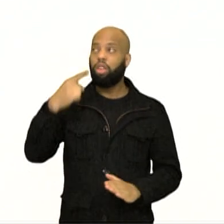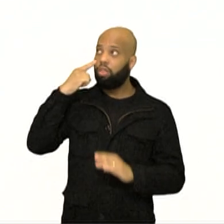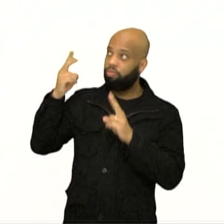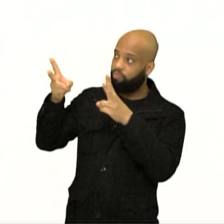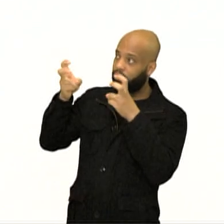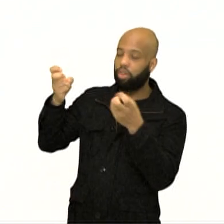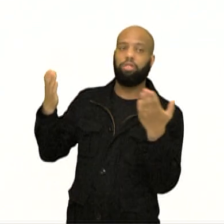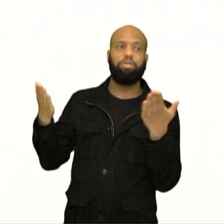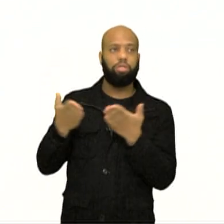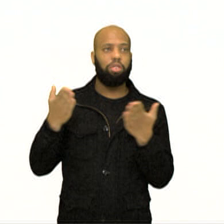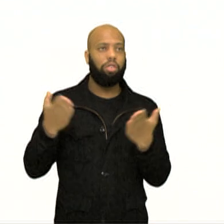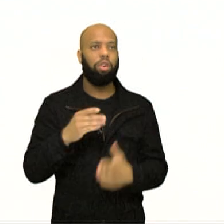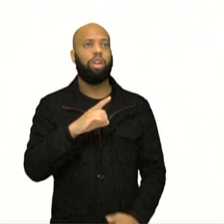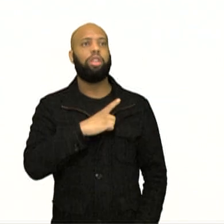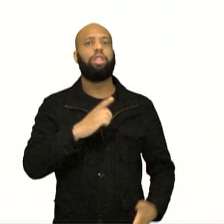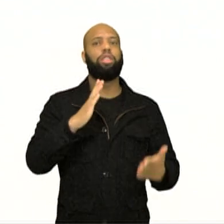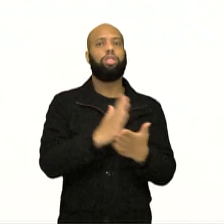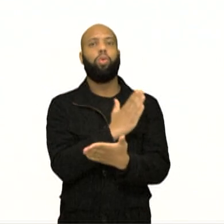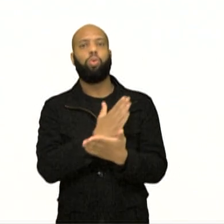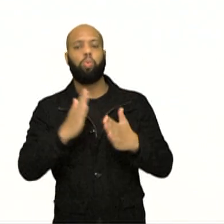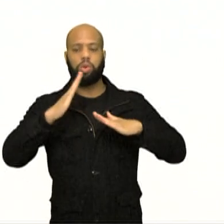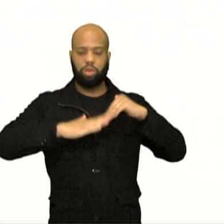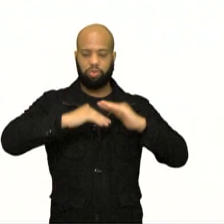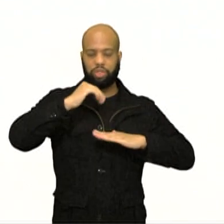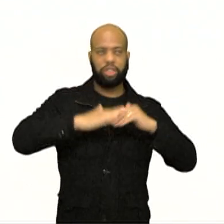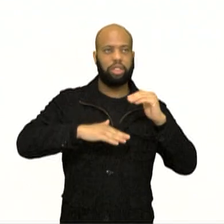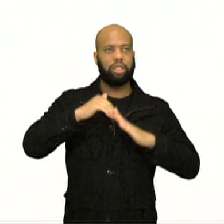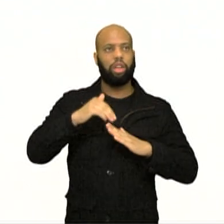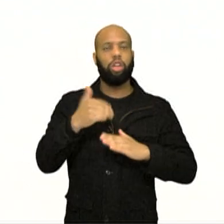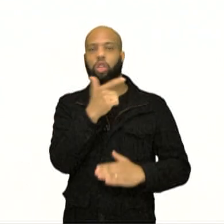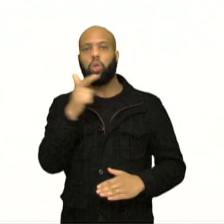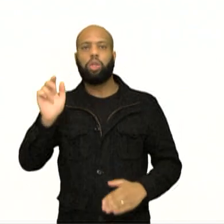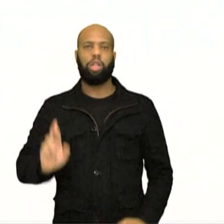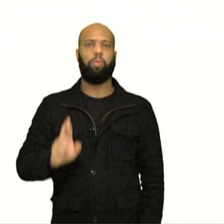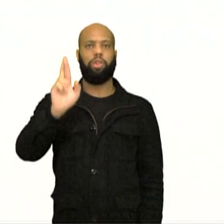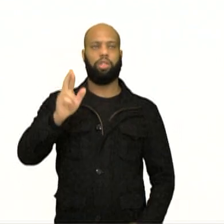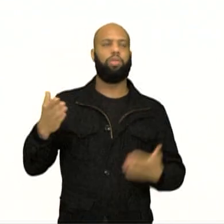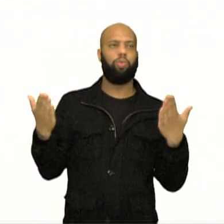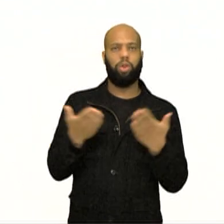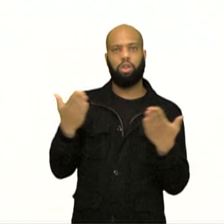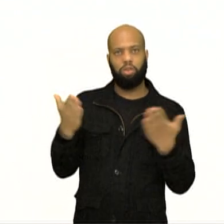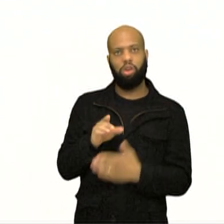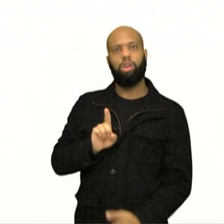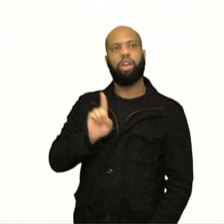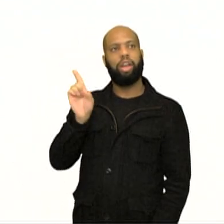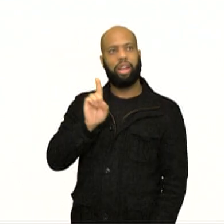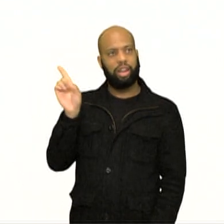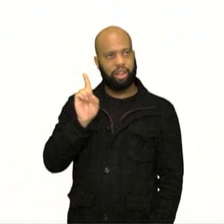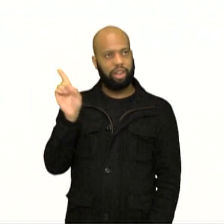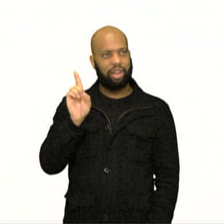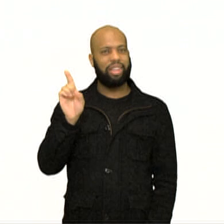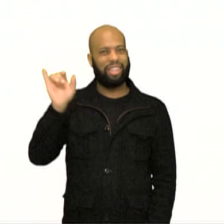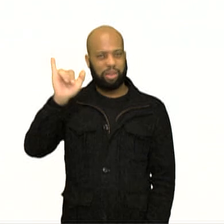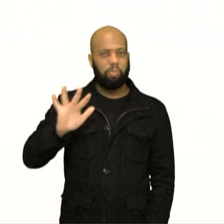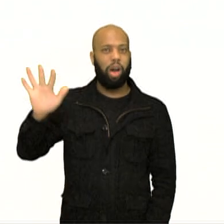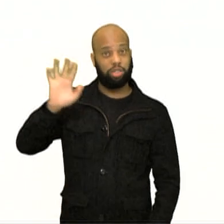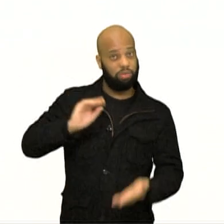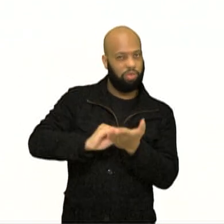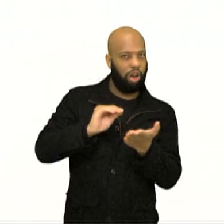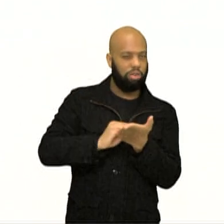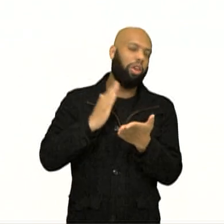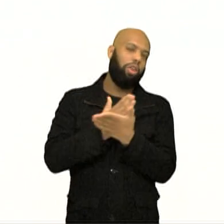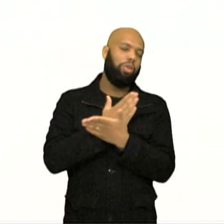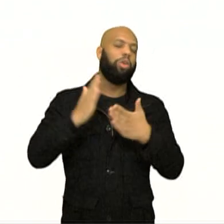Observem que algumas profissões, inclusive, não estão representadas na nossa iconografia, nessa imagem que vocês